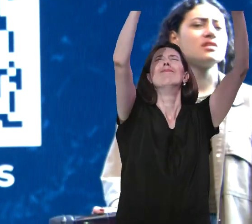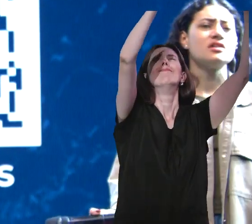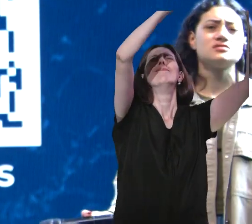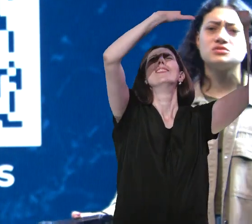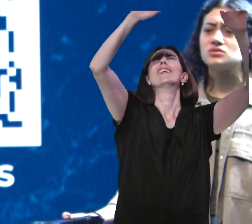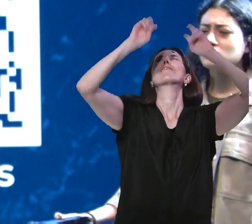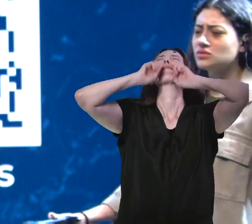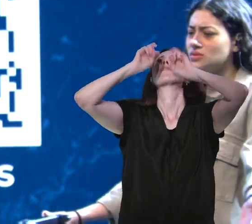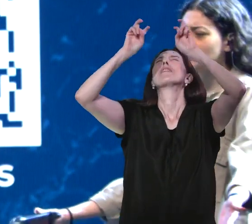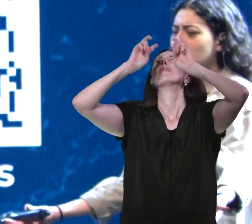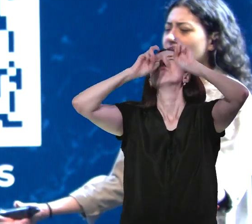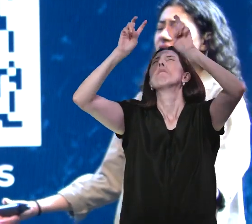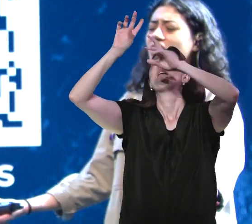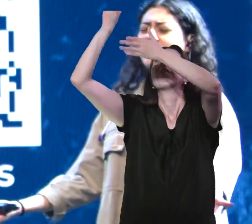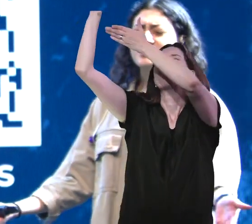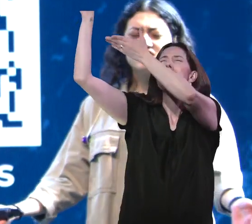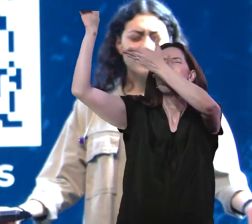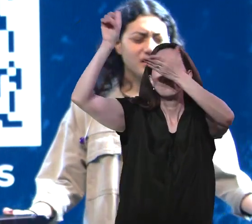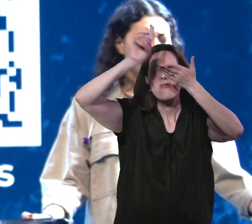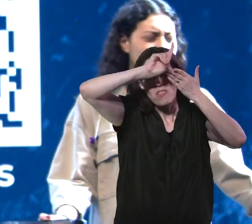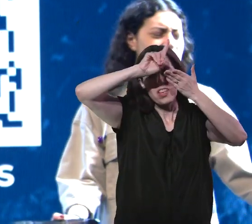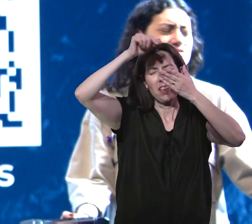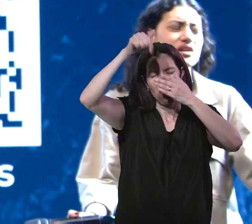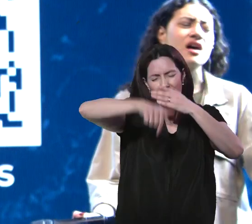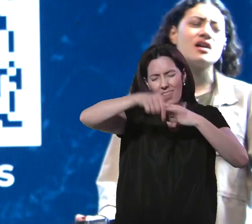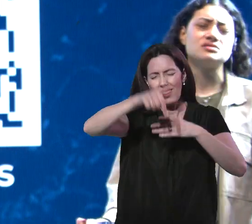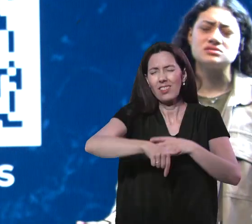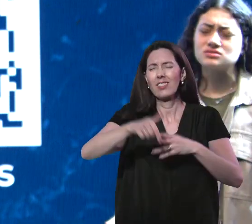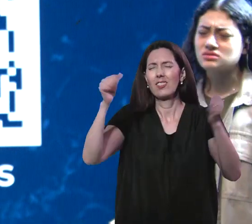Comece a clamar pela presença de Deus neste lugar.